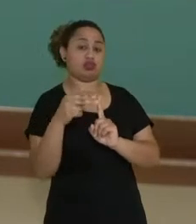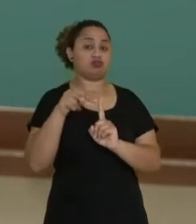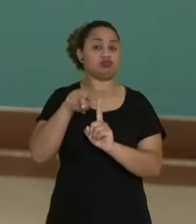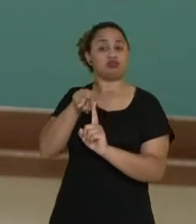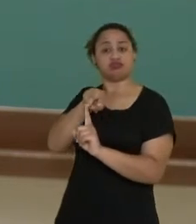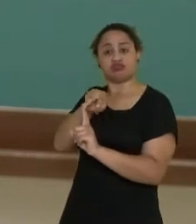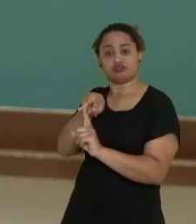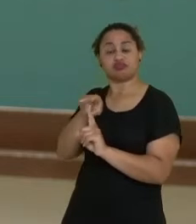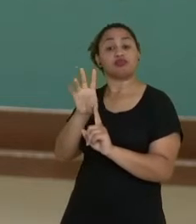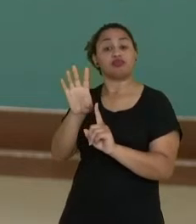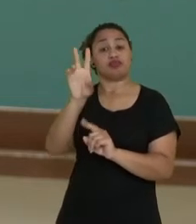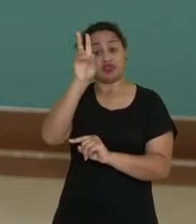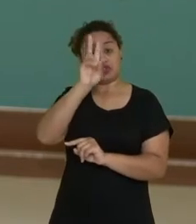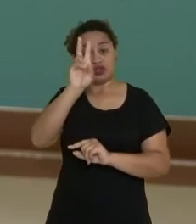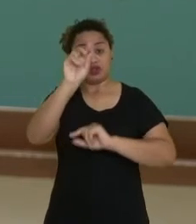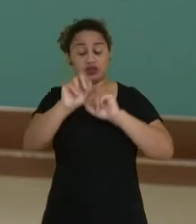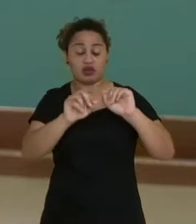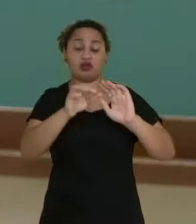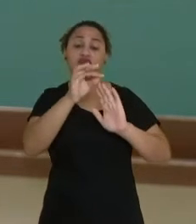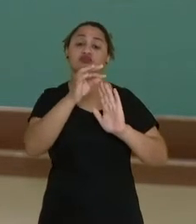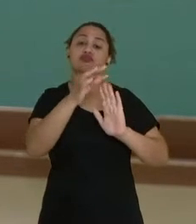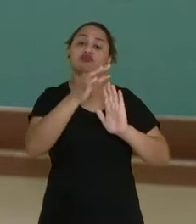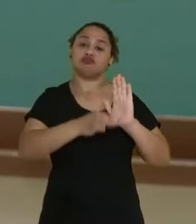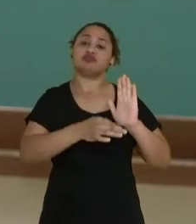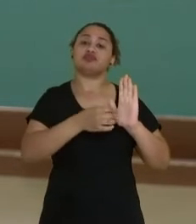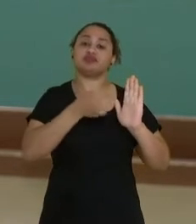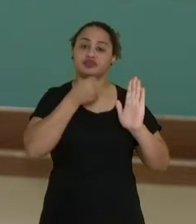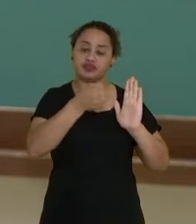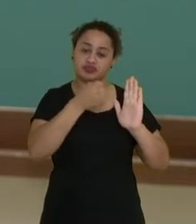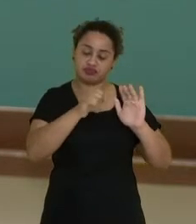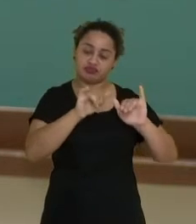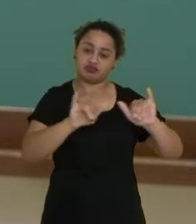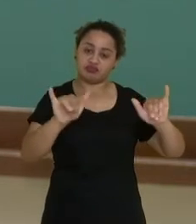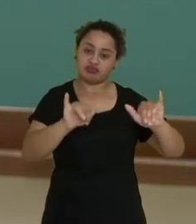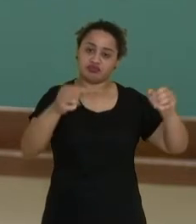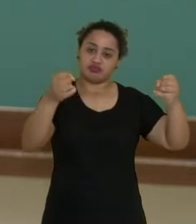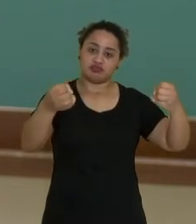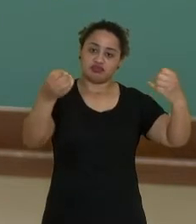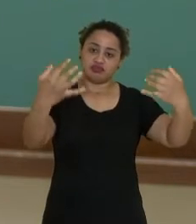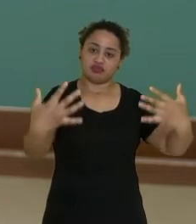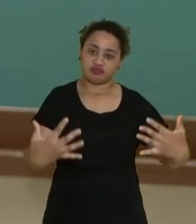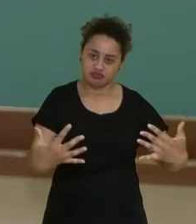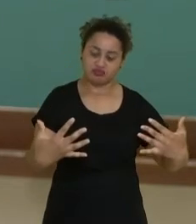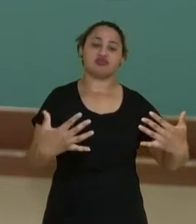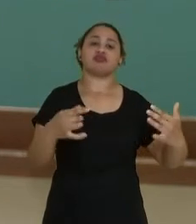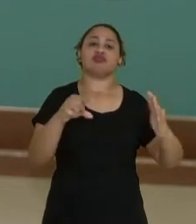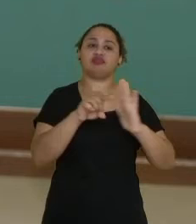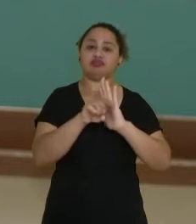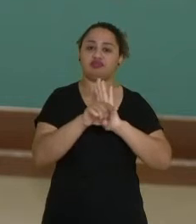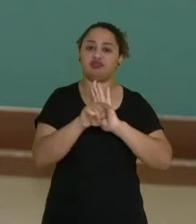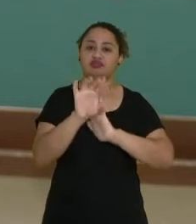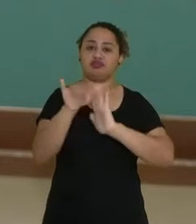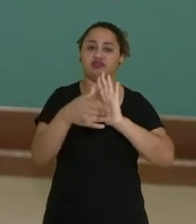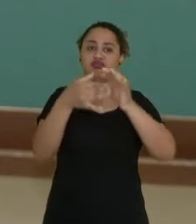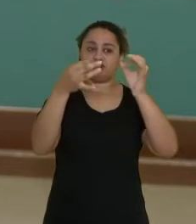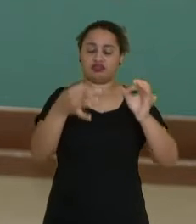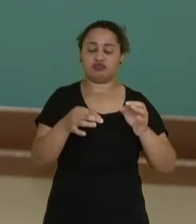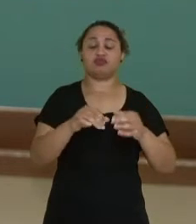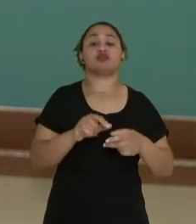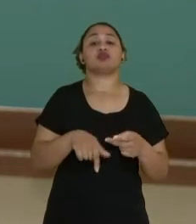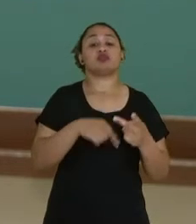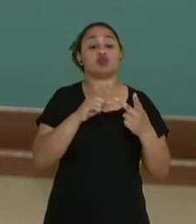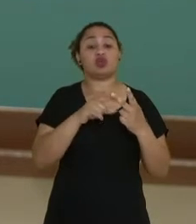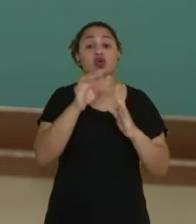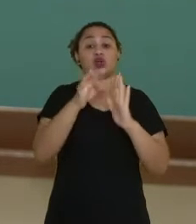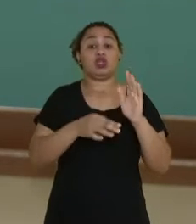Lembrando que a reportagem amplia notícia e vai explicar vai questionar e o texto